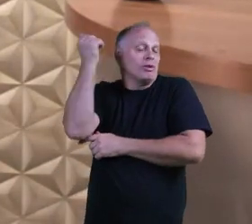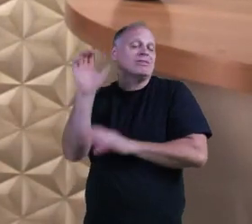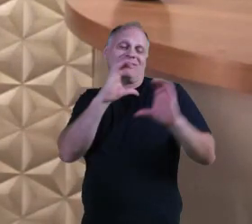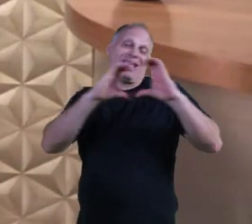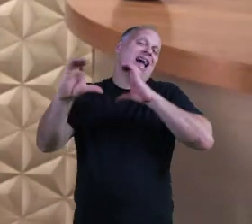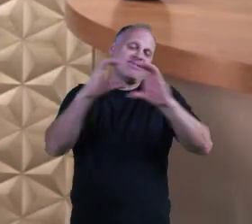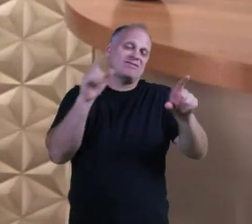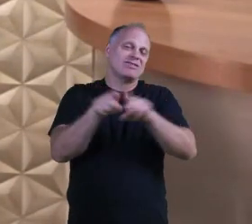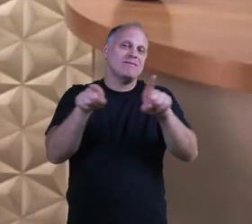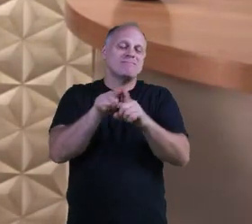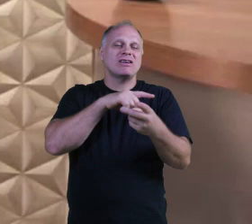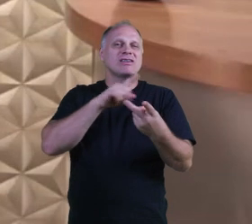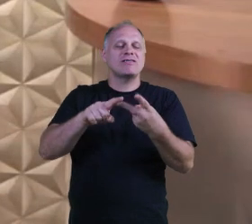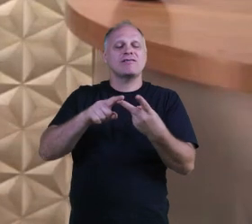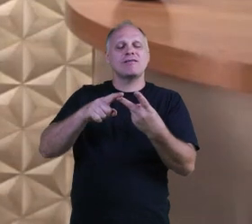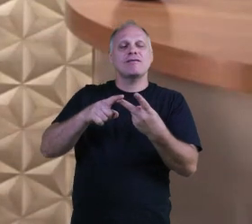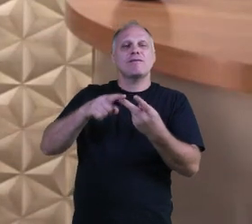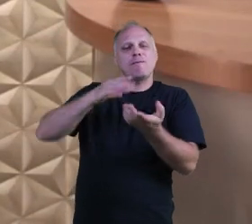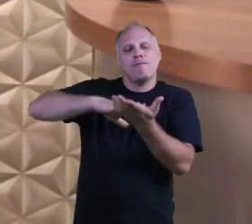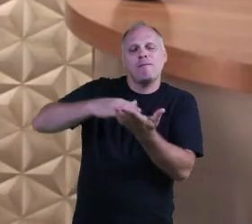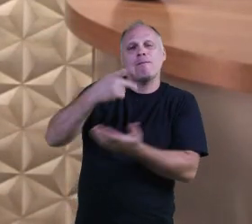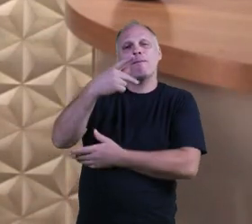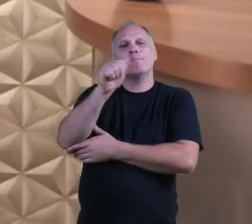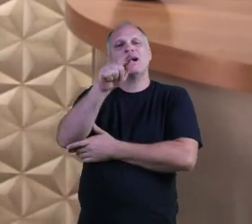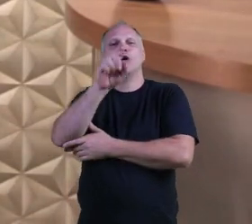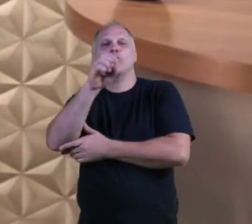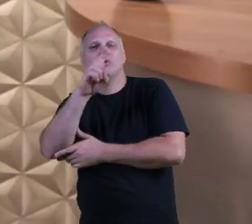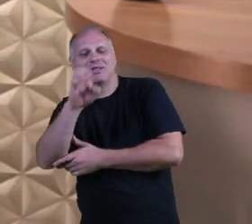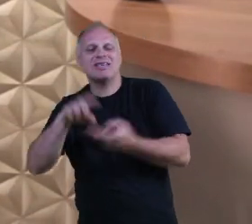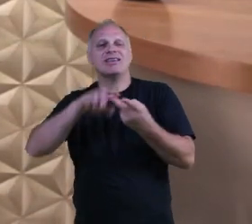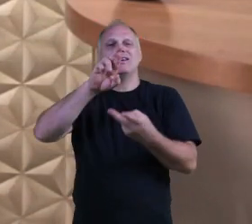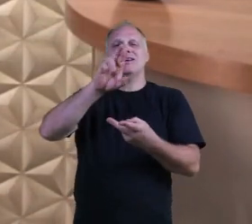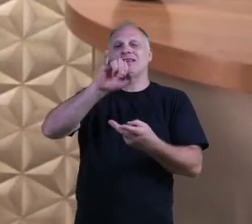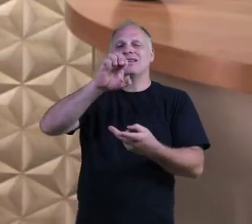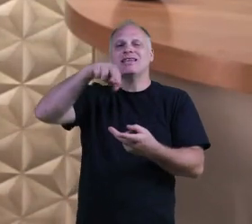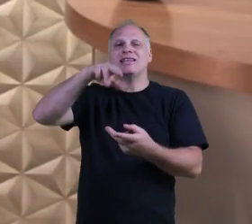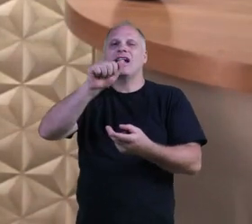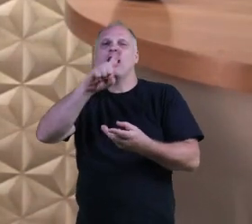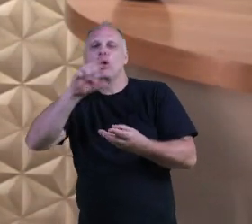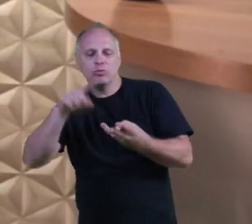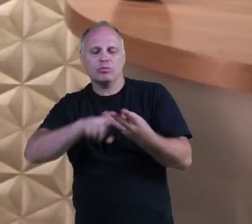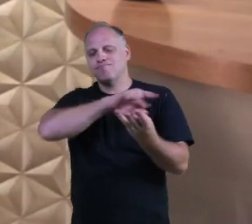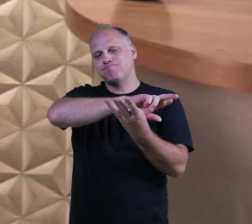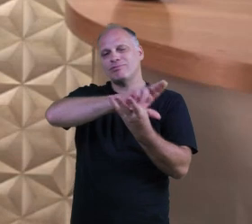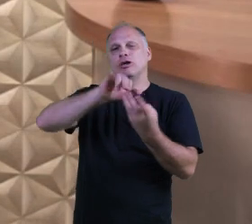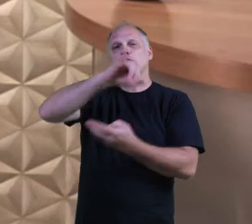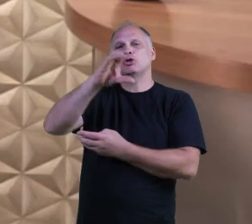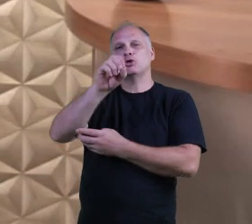saía para acompanhar essas pessoas. Tive o prazer de acompanhar vários músicos, como